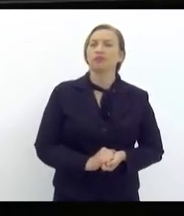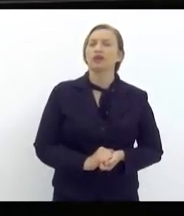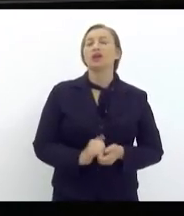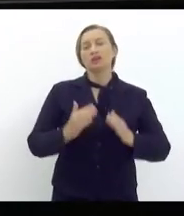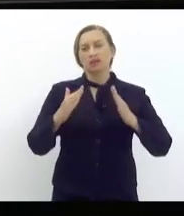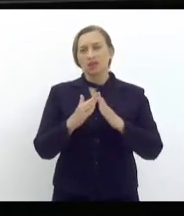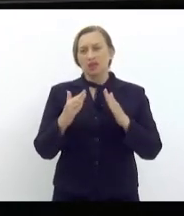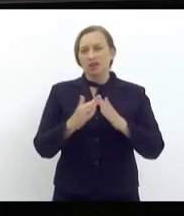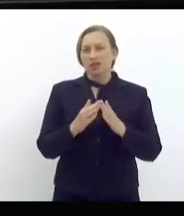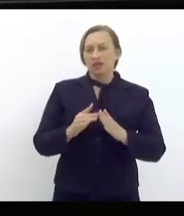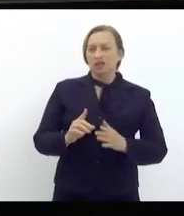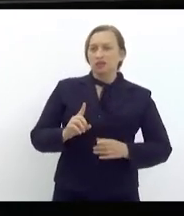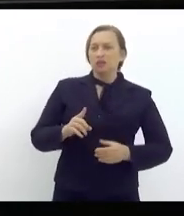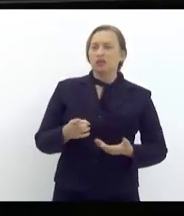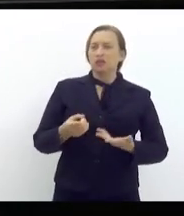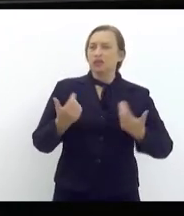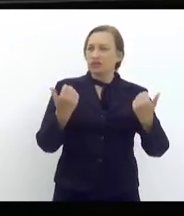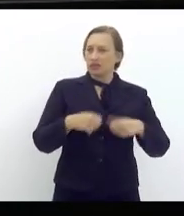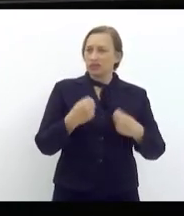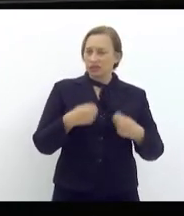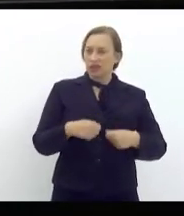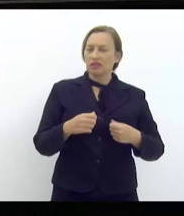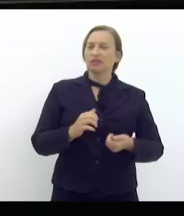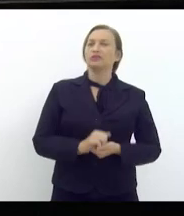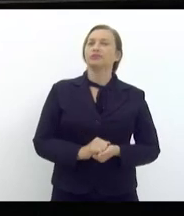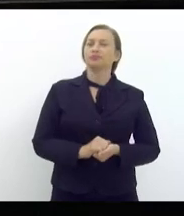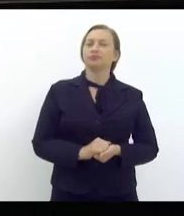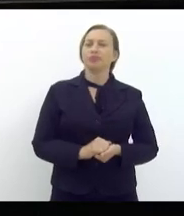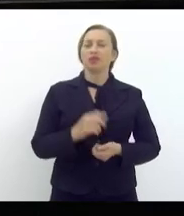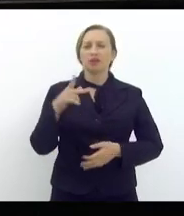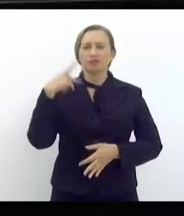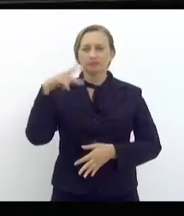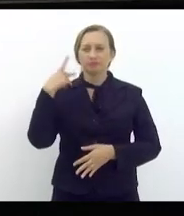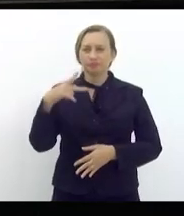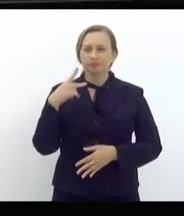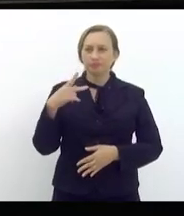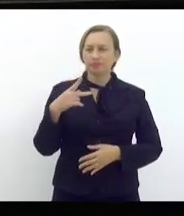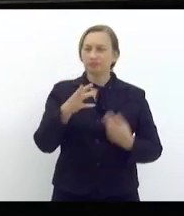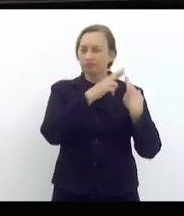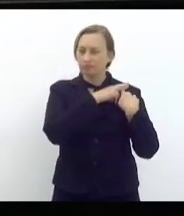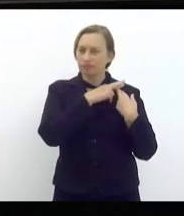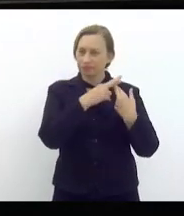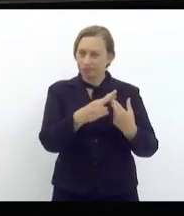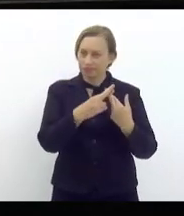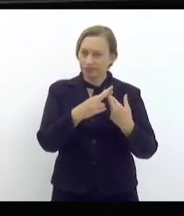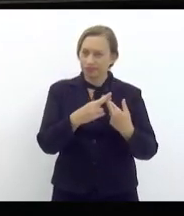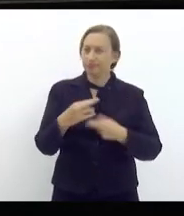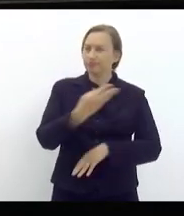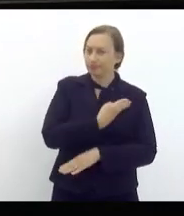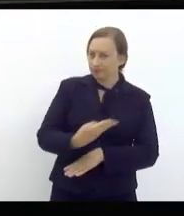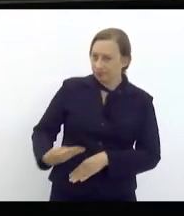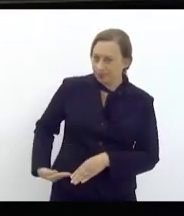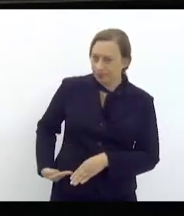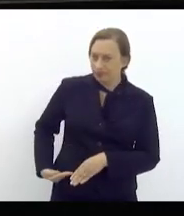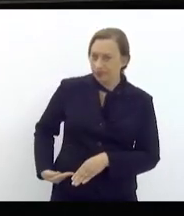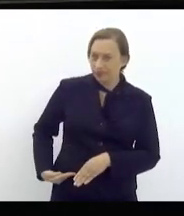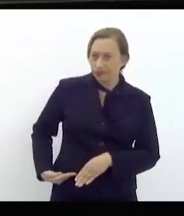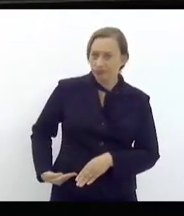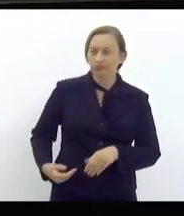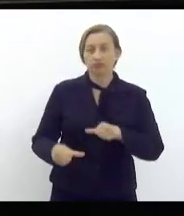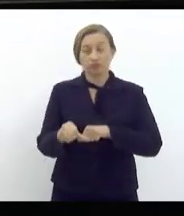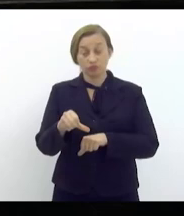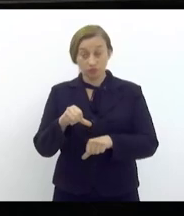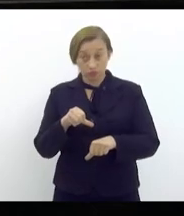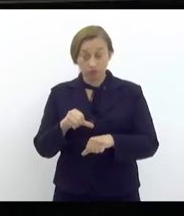Casa com as demandas parlamentares não exime em nada a responsabilidade do governador, muito pelo